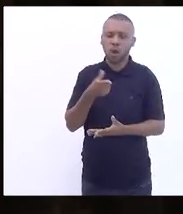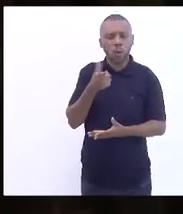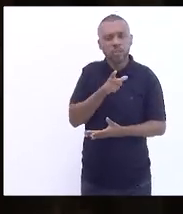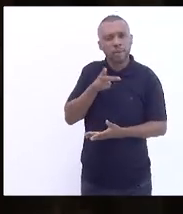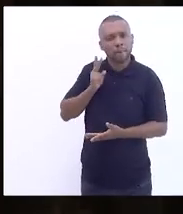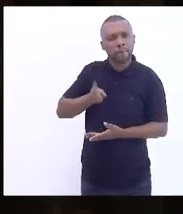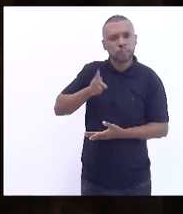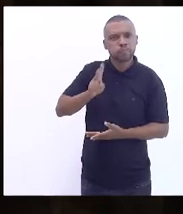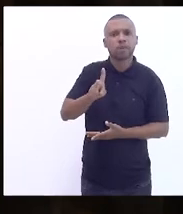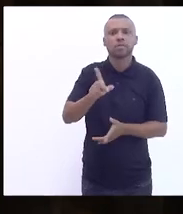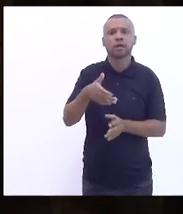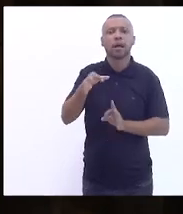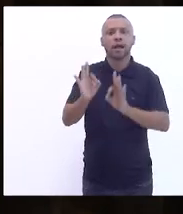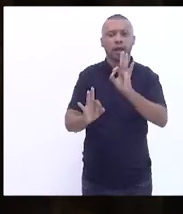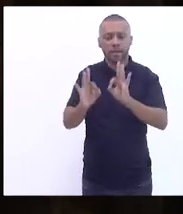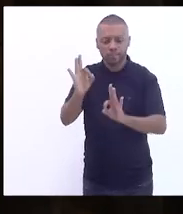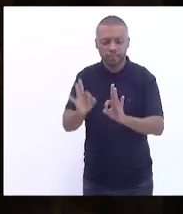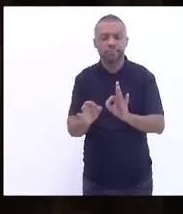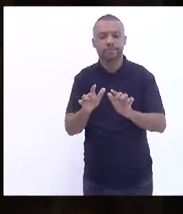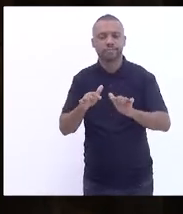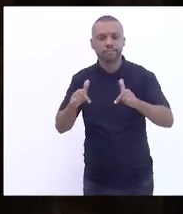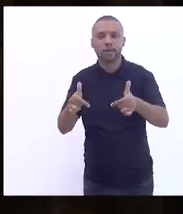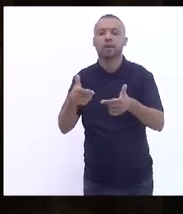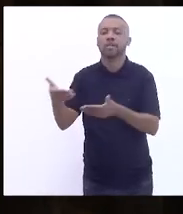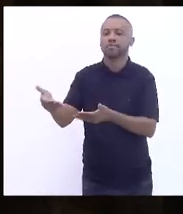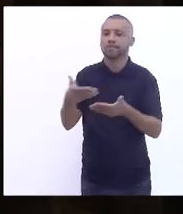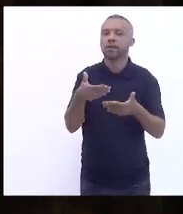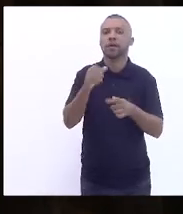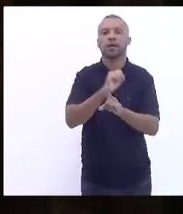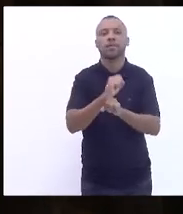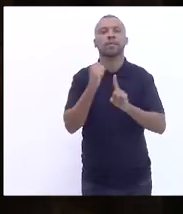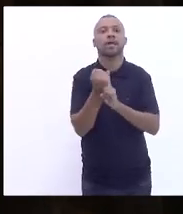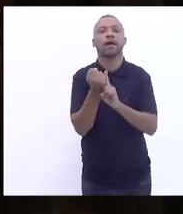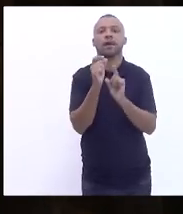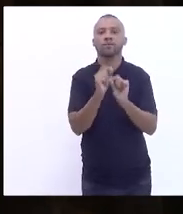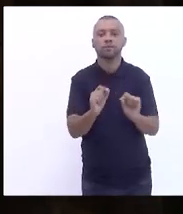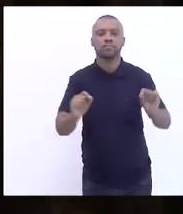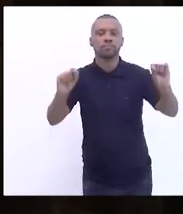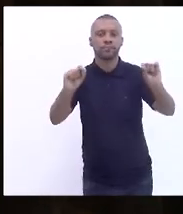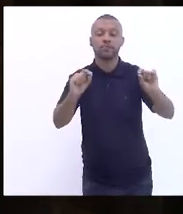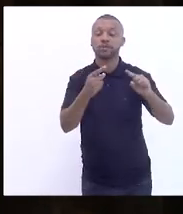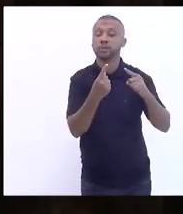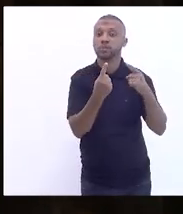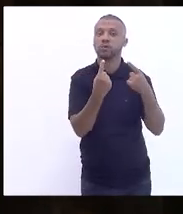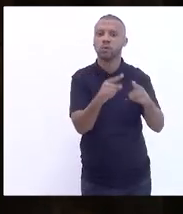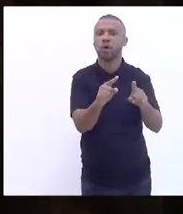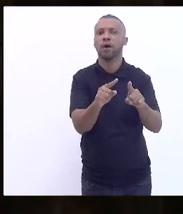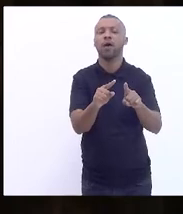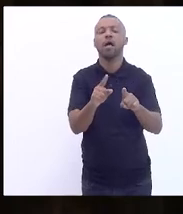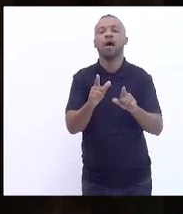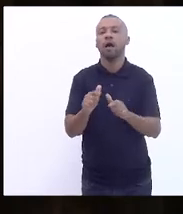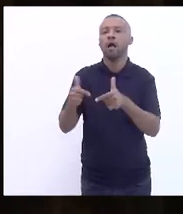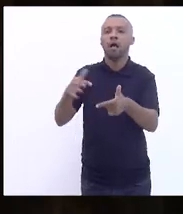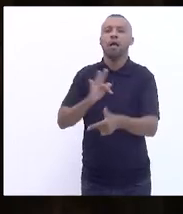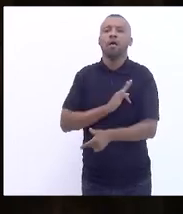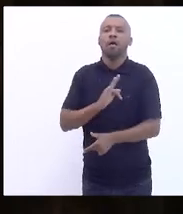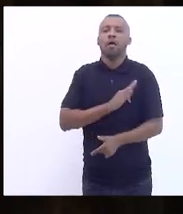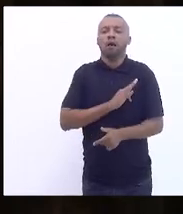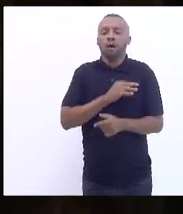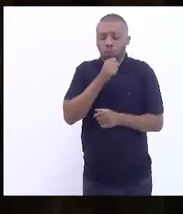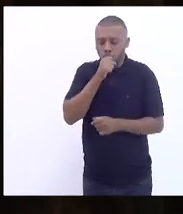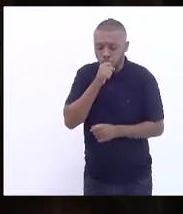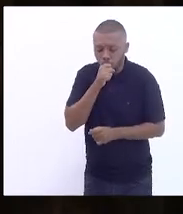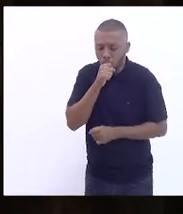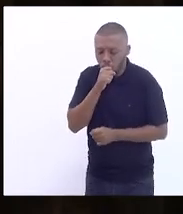tá fazendo Esse chamado a sociedade não é contra as operações policiais né